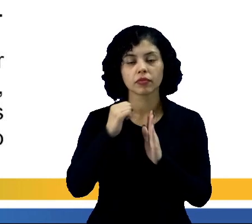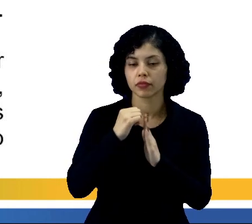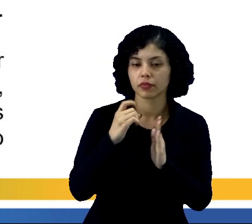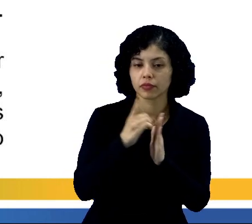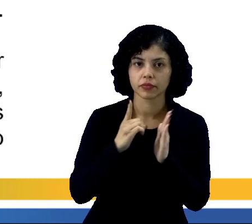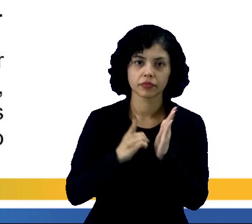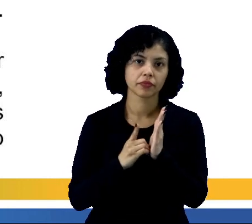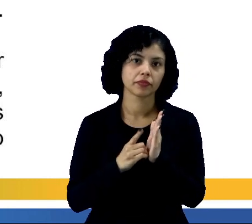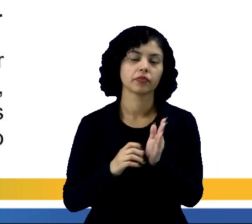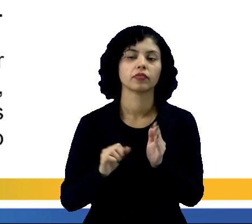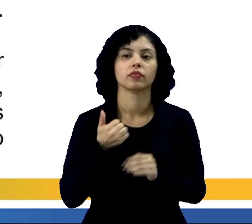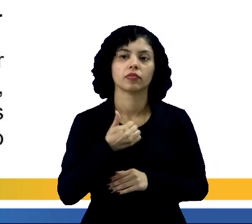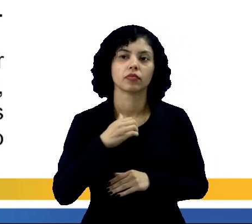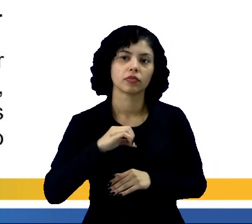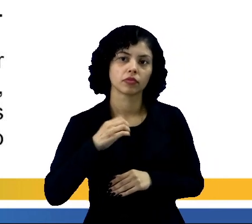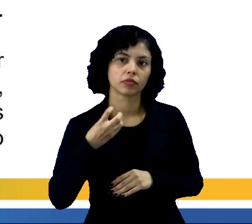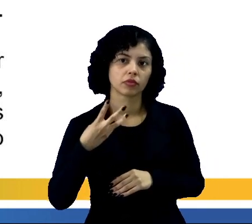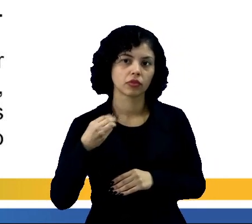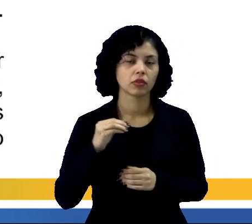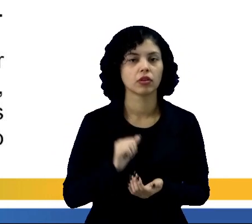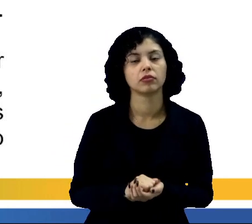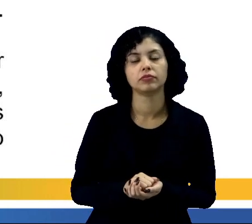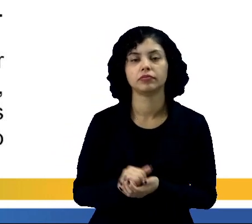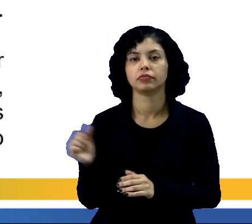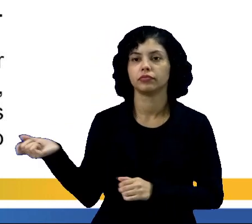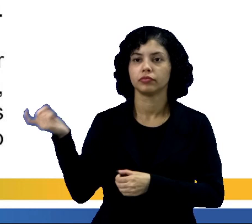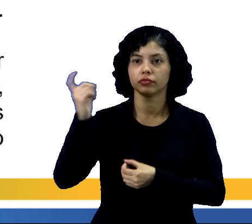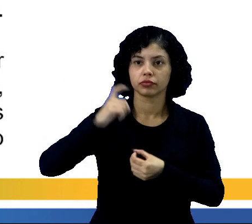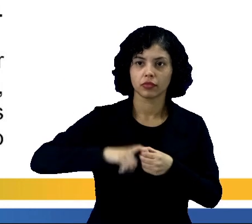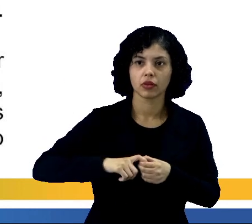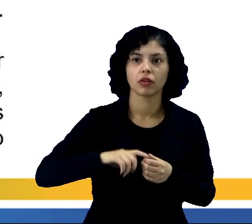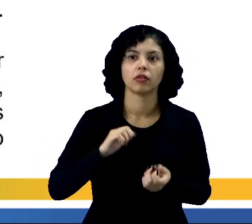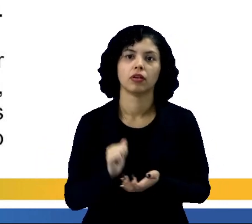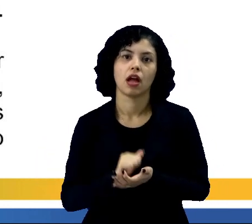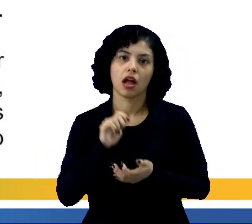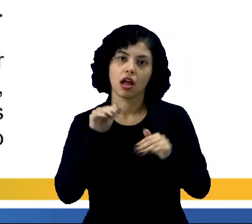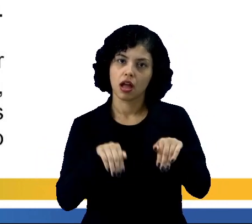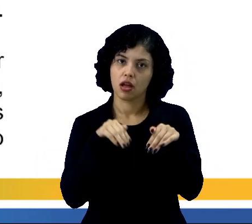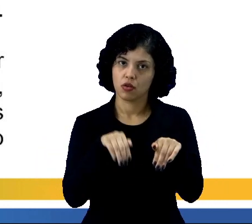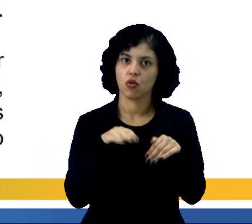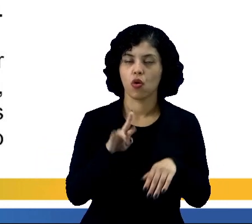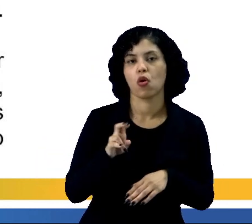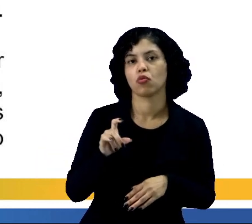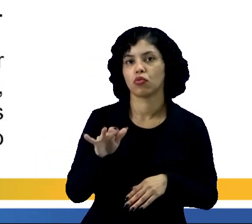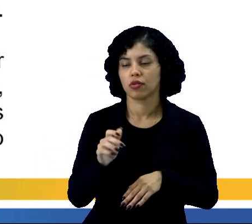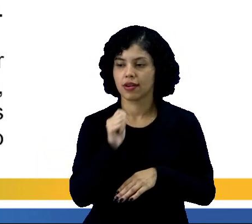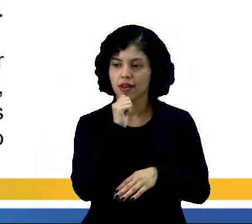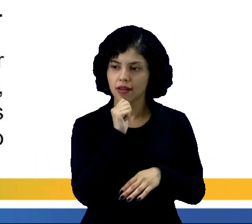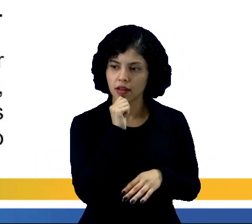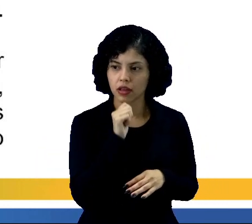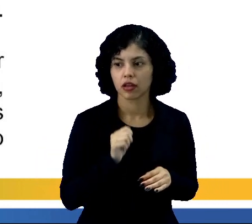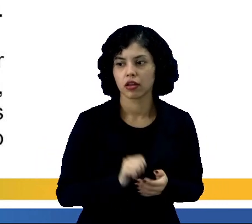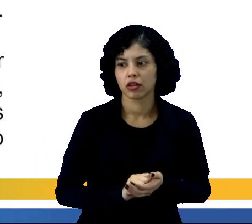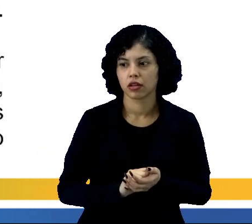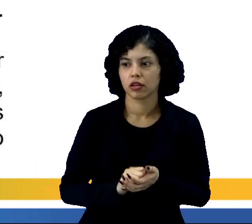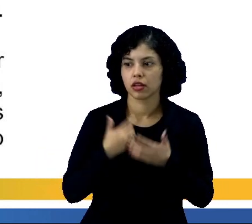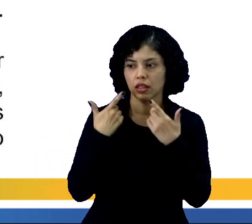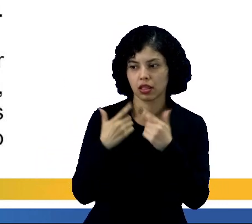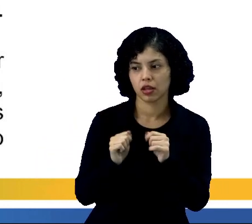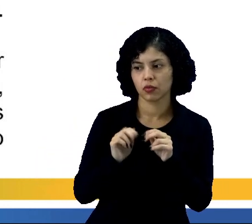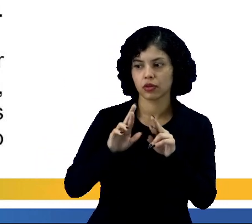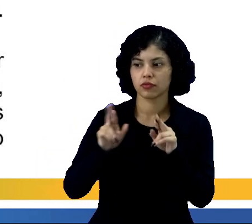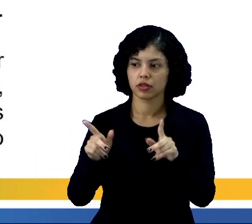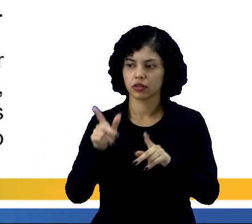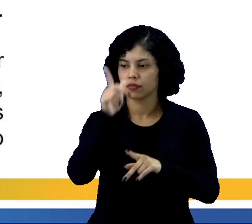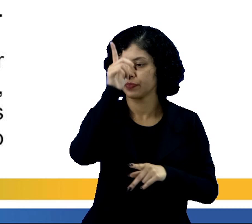1930, os alemães voltaram-se, a princípio, contra a Áustria, nação historicamente, de idioma e